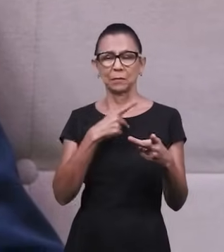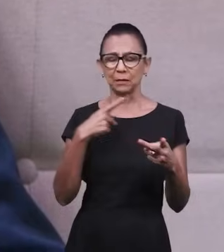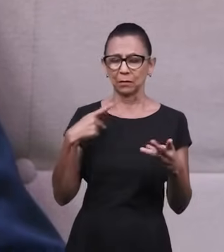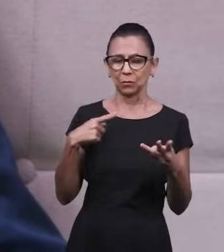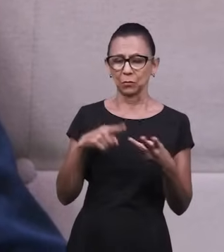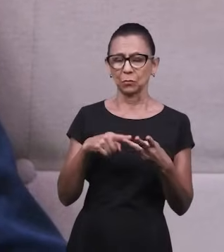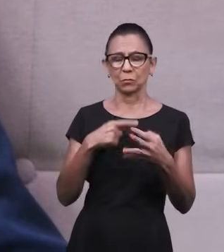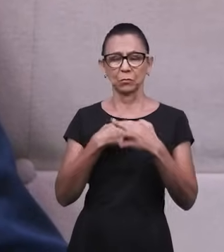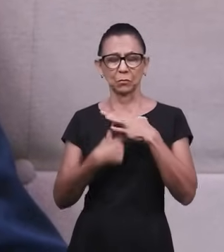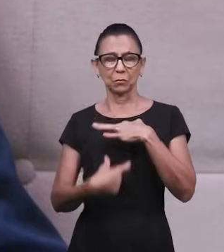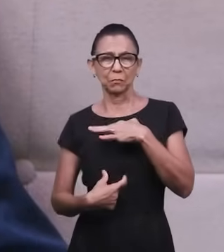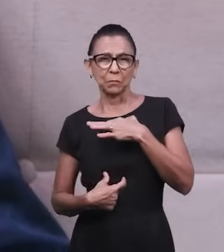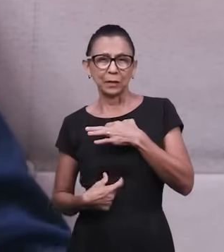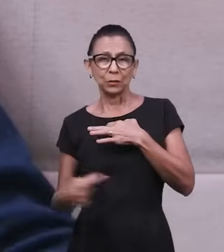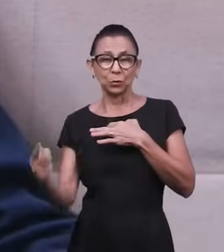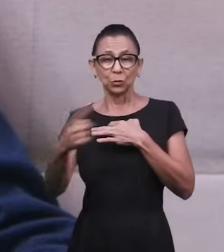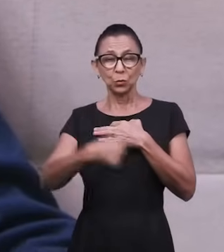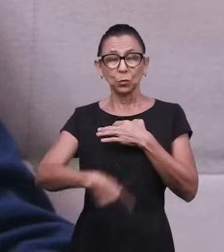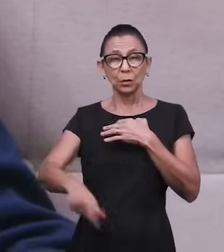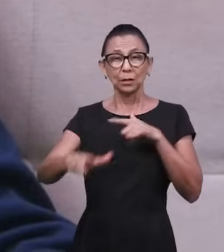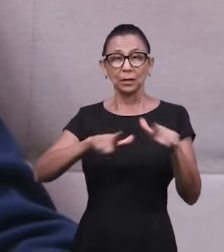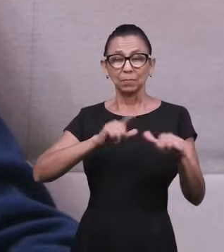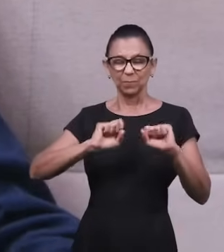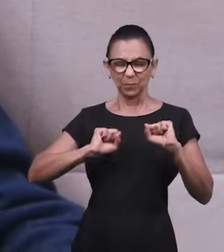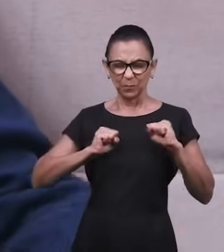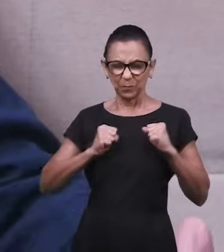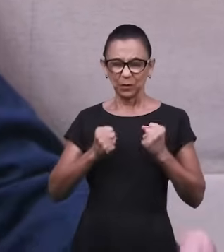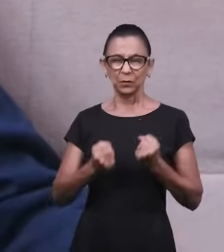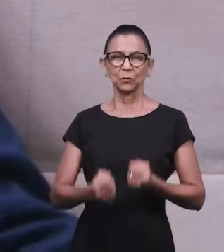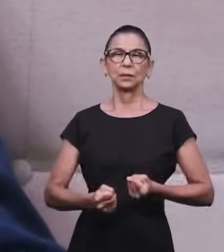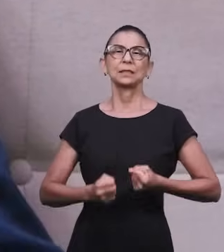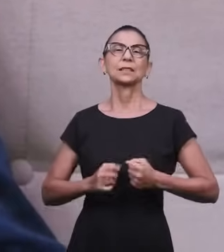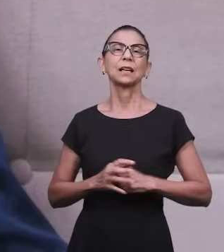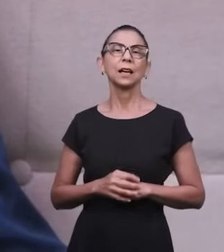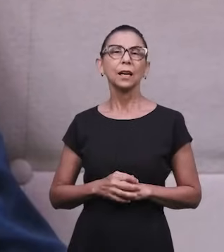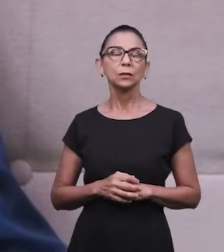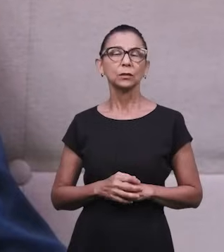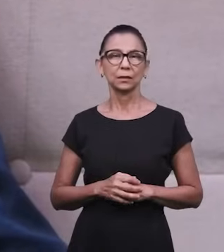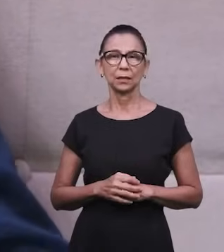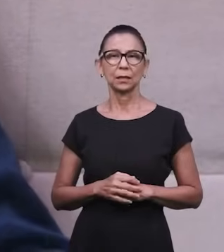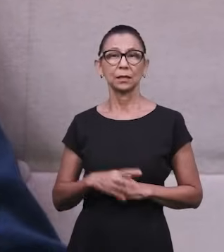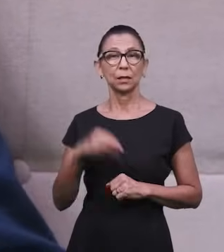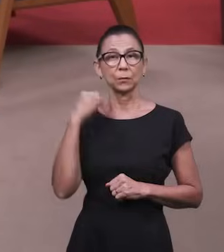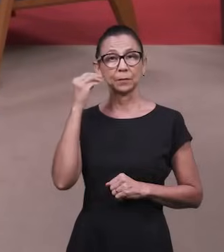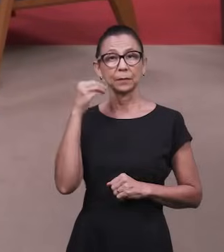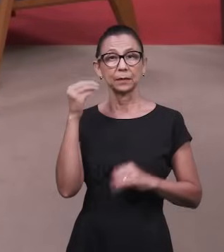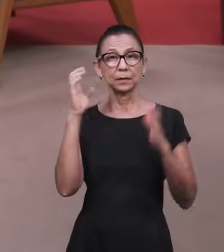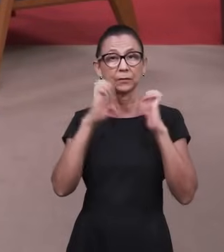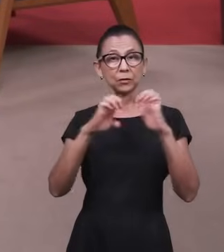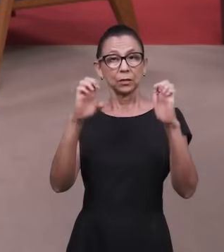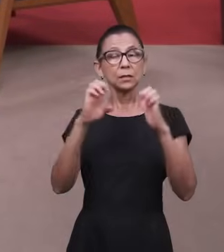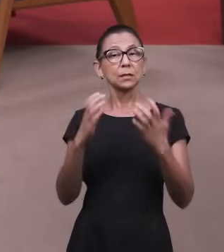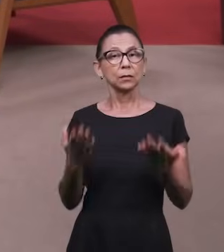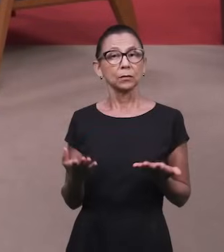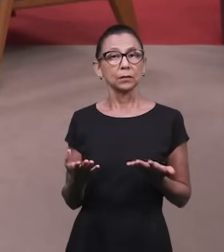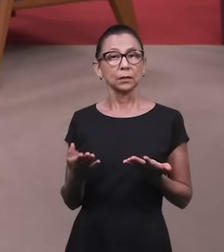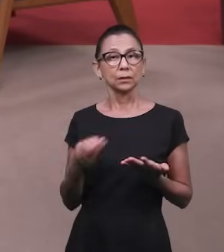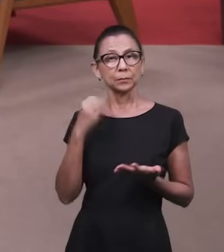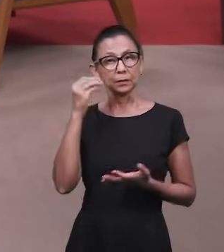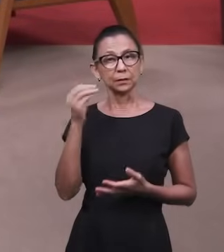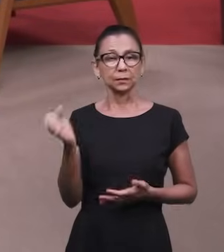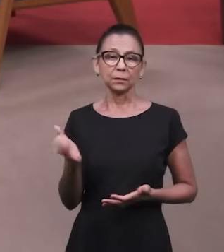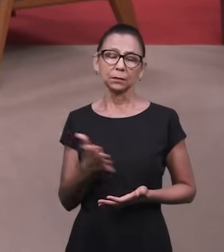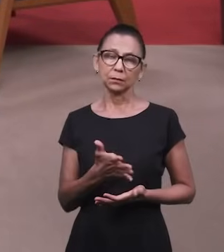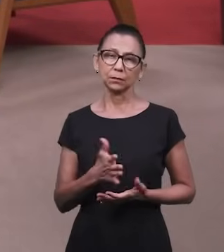pastores, obreiros, né? Foi realmente uma experiência nova de evangelização. E o que nós vimos